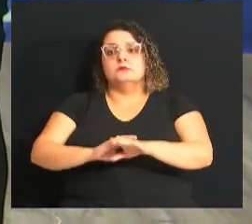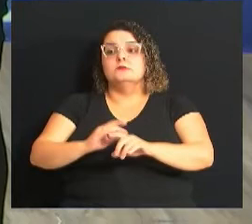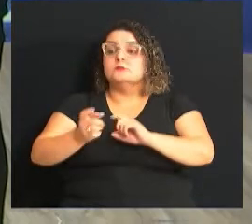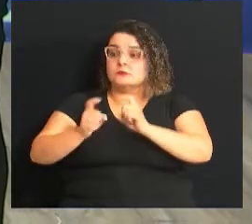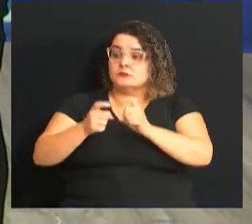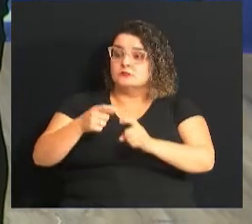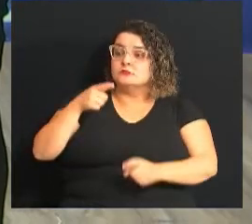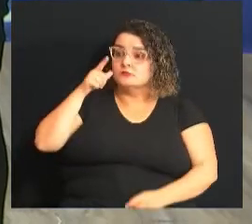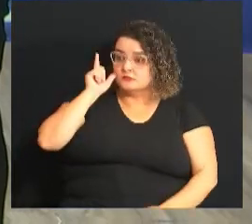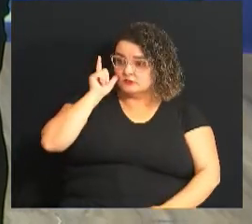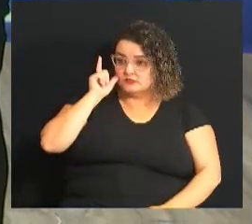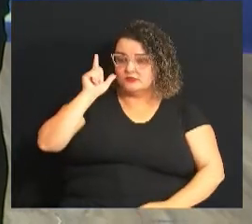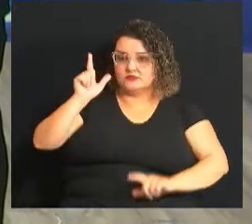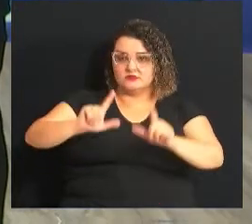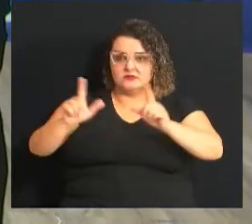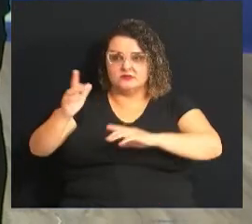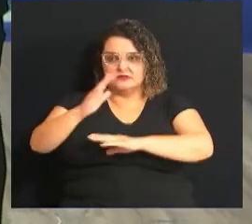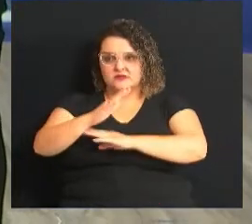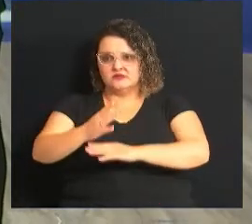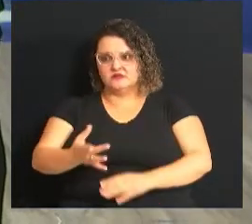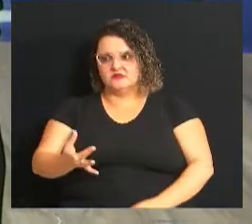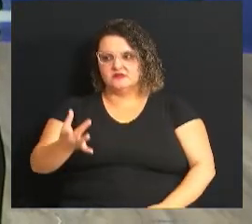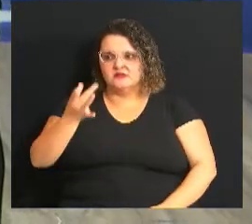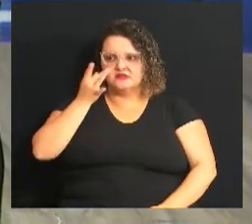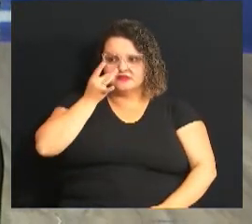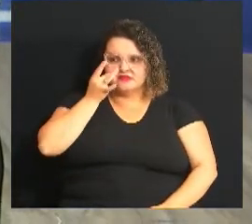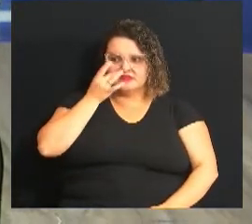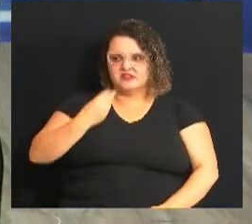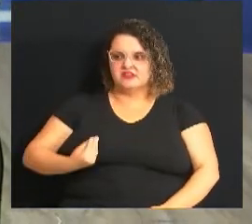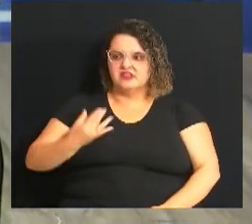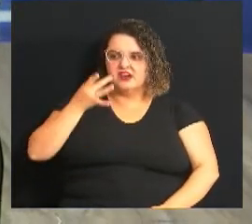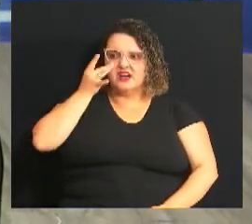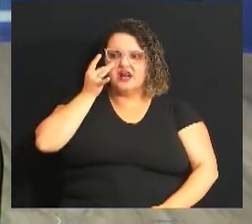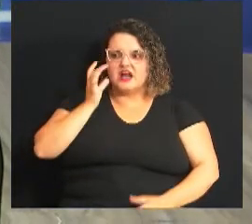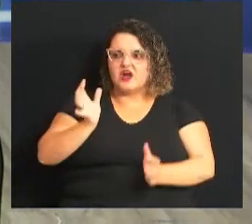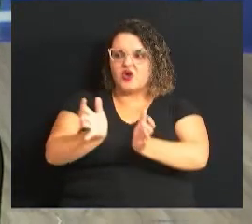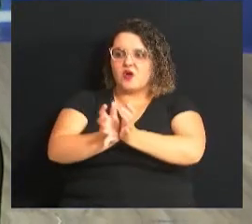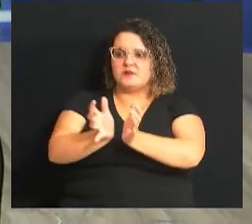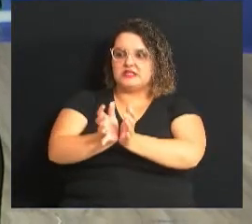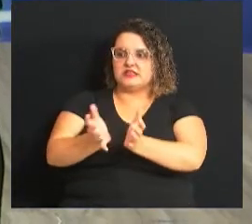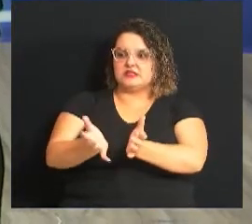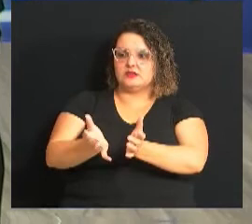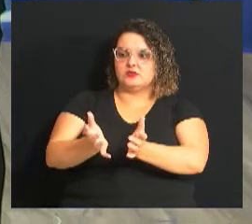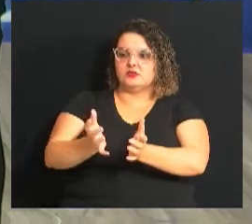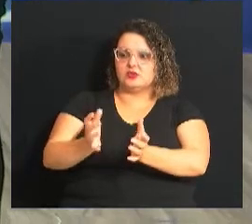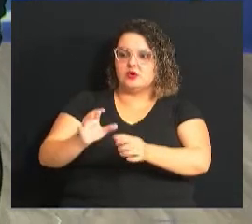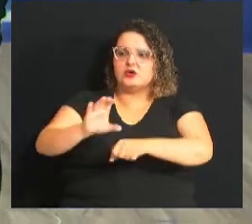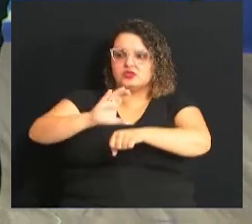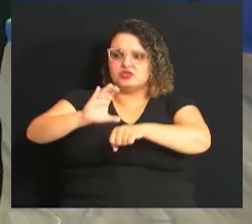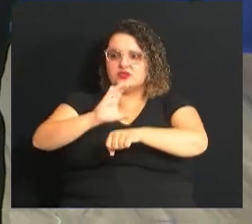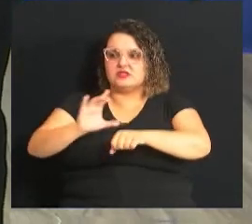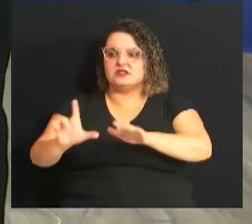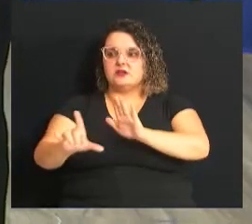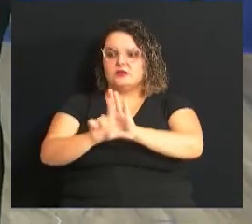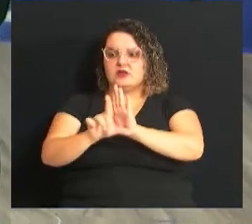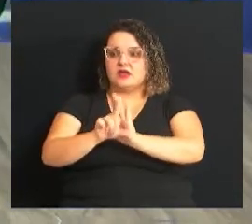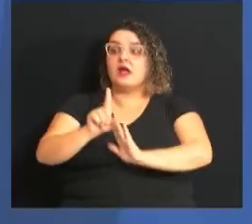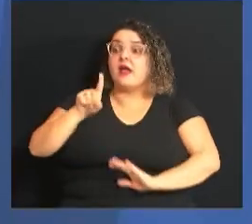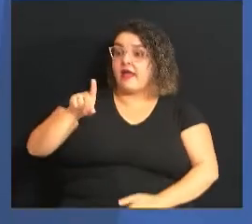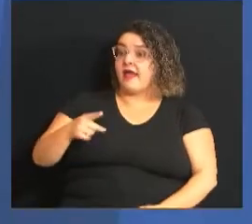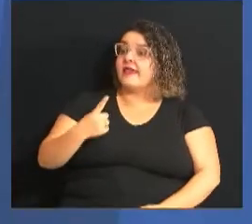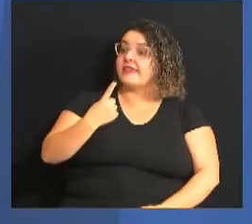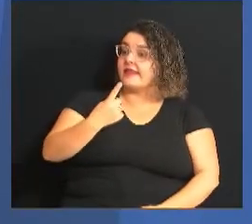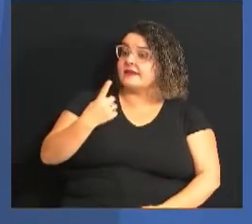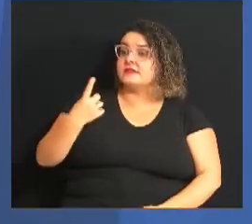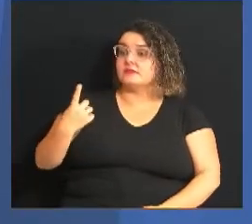ontem a TV Câmara Campinas transmitiu ao vivo a reunião da Comissão de Constituição e Legalidade. Foi a 11ª